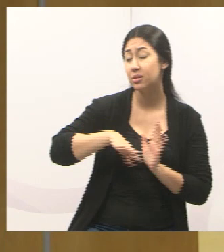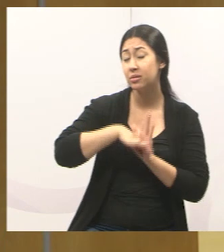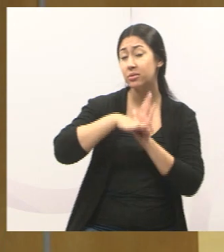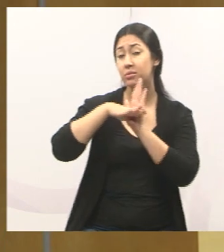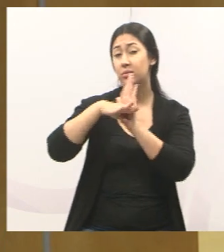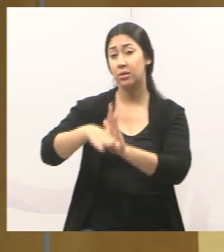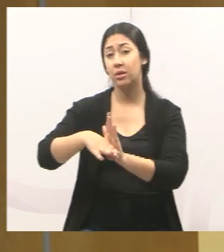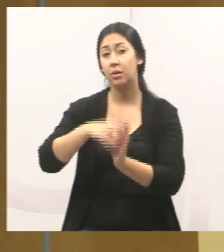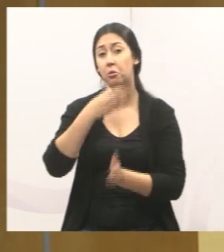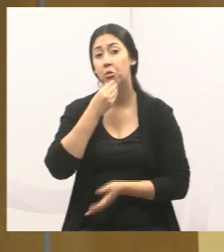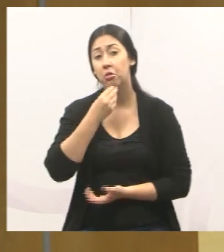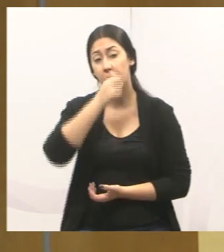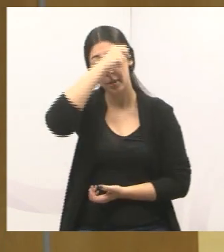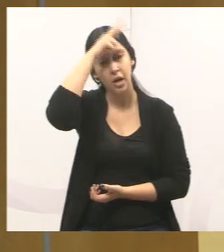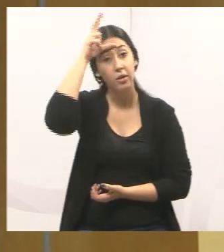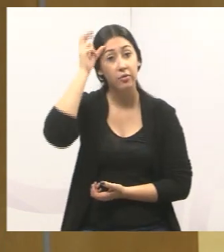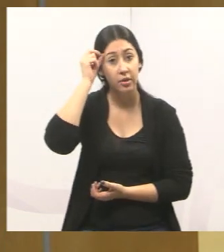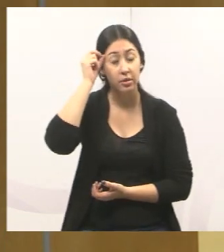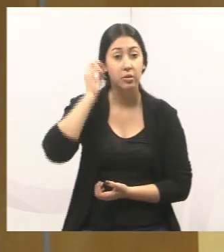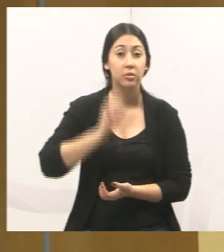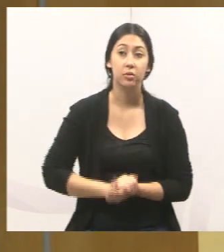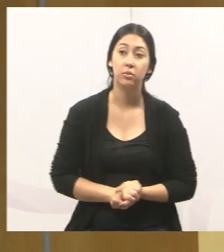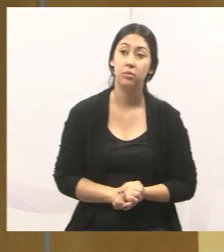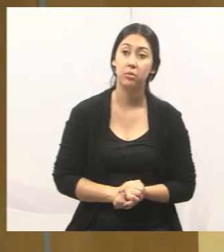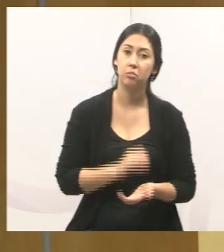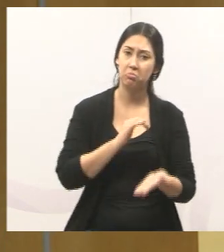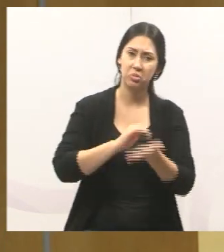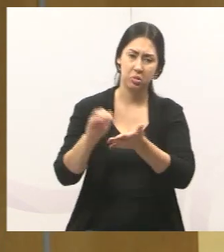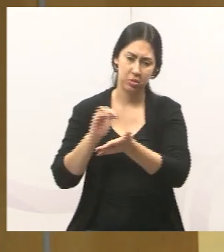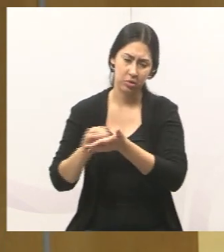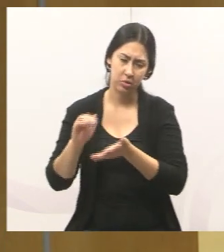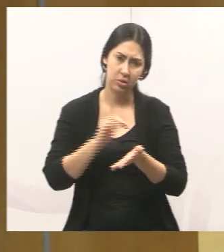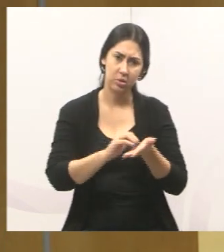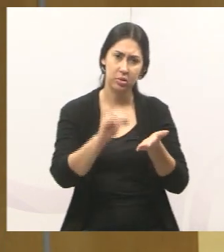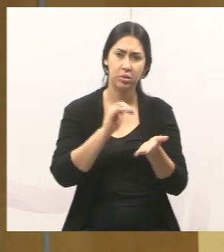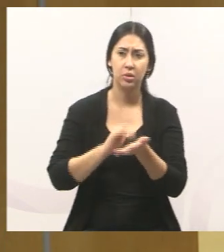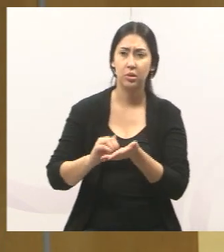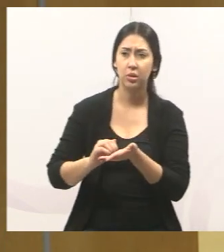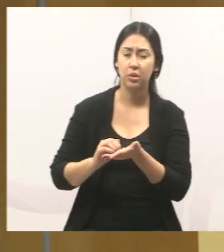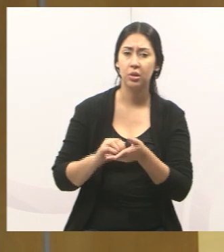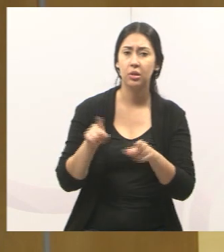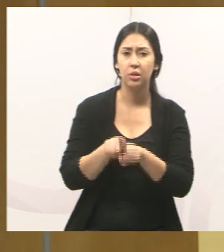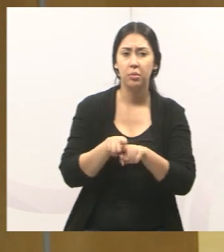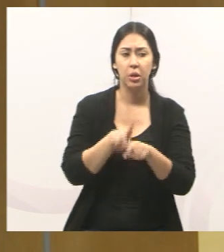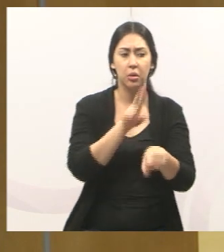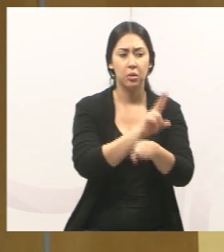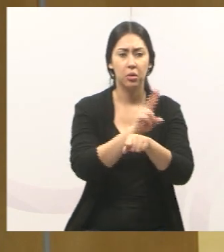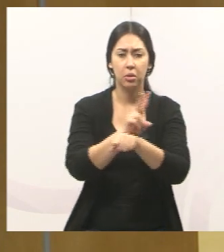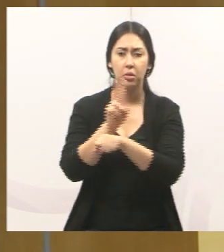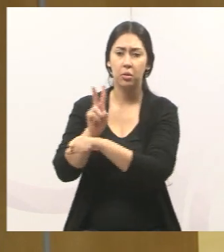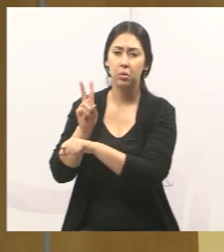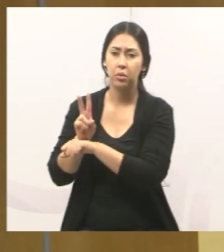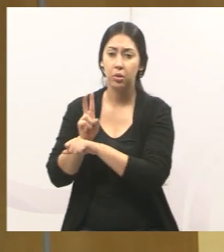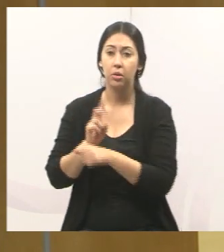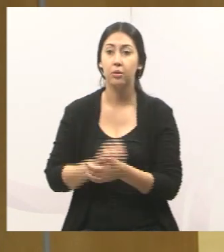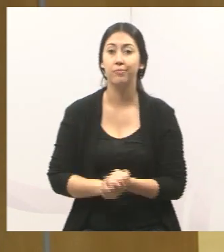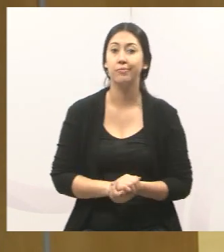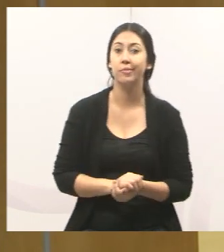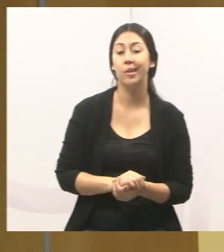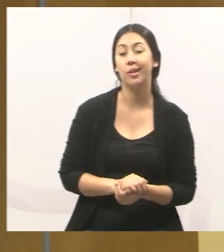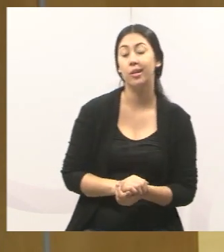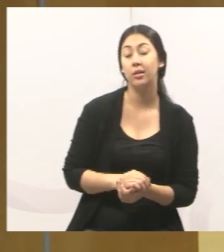prefeito nessas situações de secretarias, por exemplo, de secretariar as pastas, né, de secretaria, é